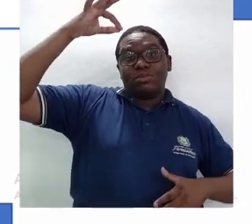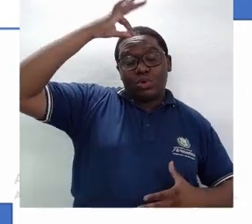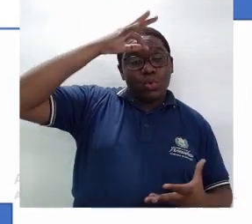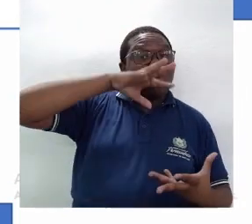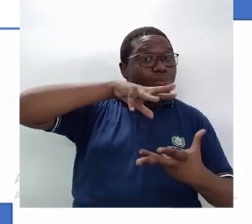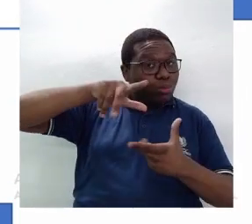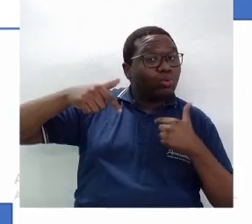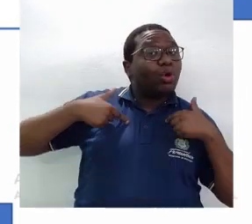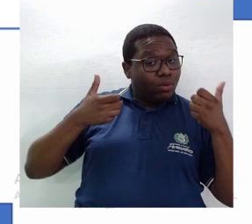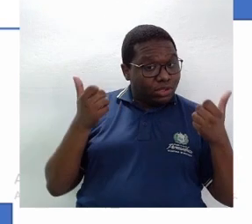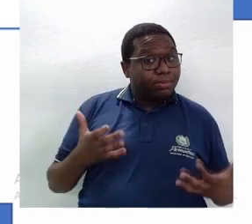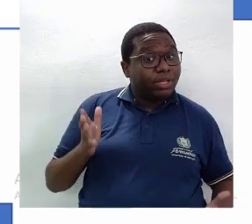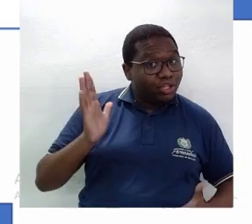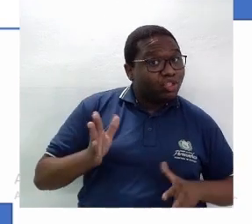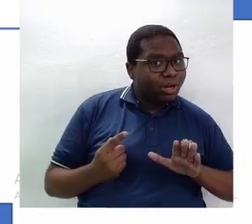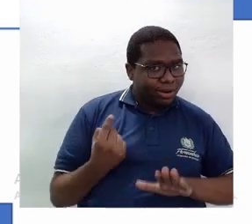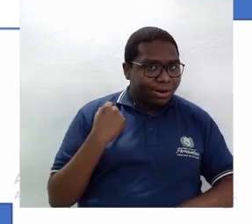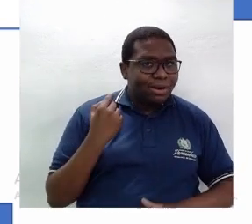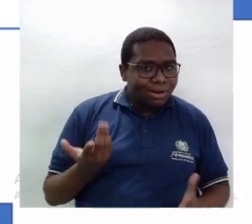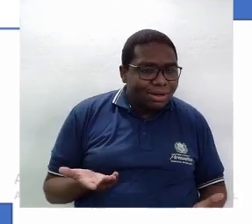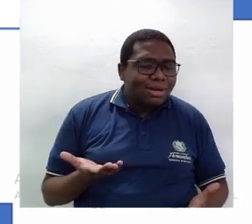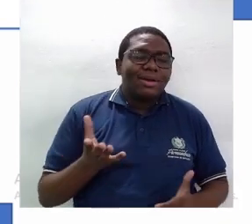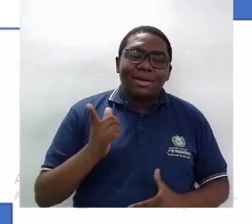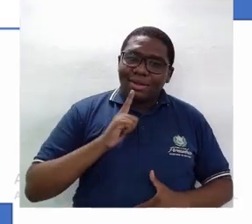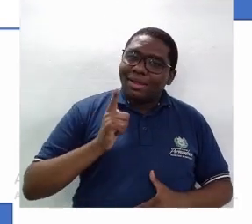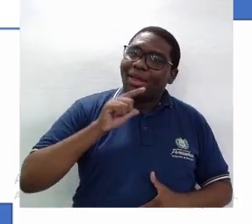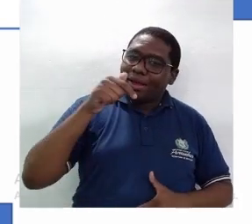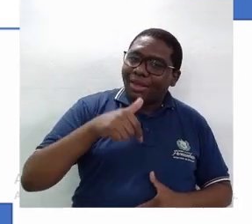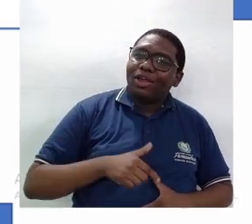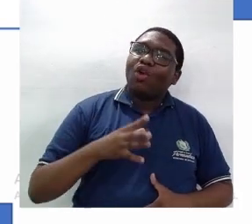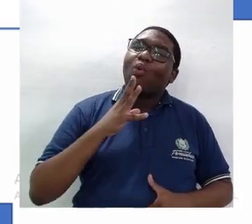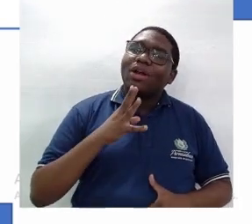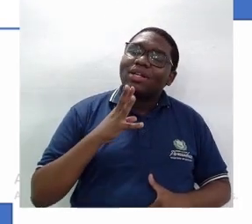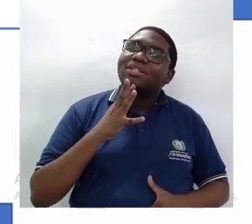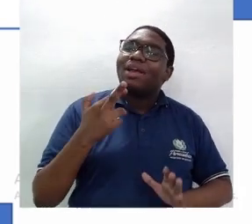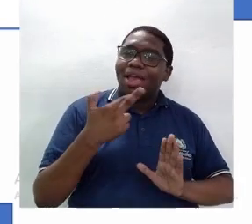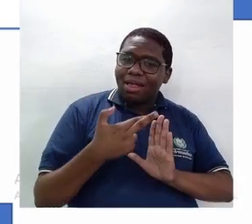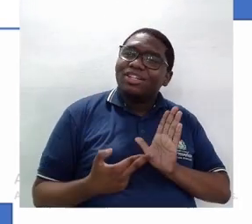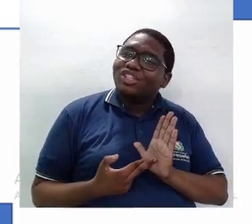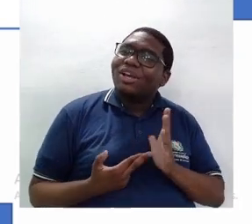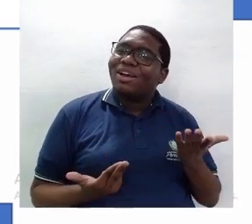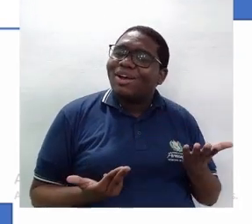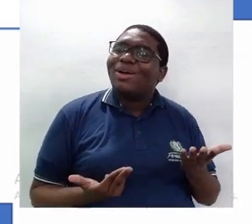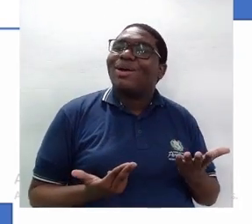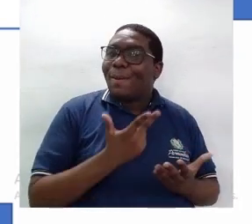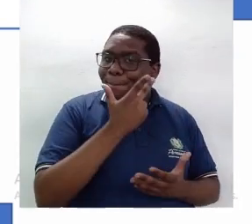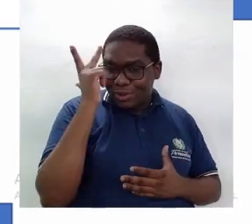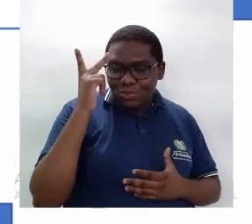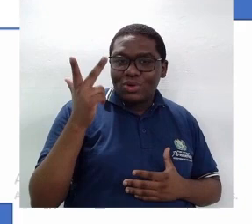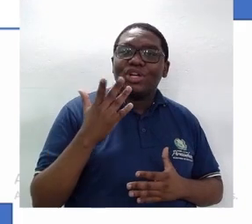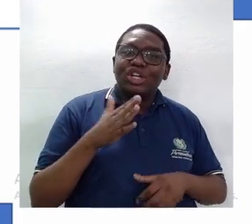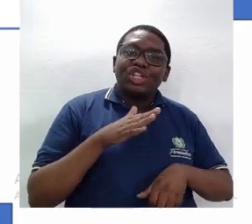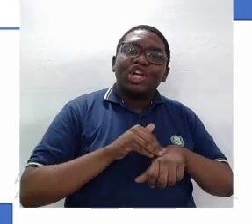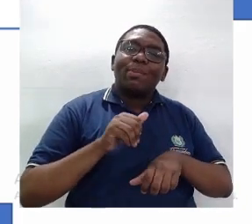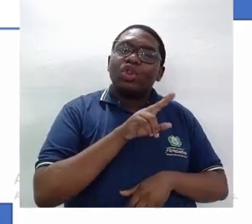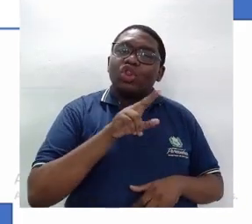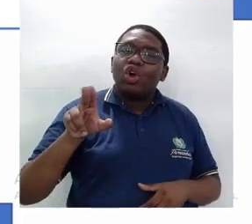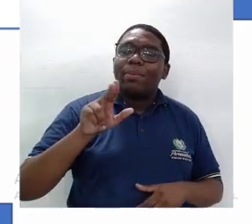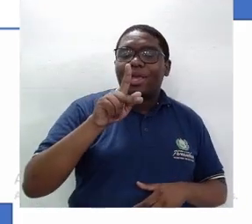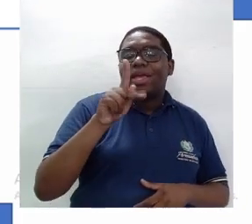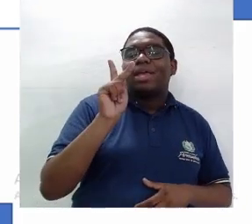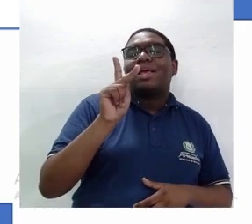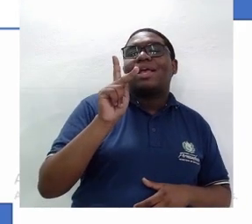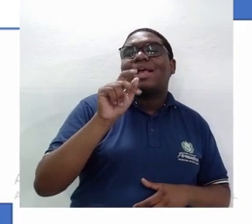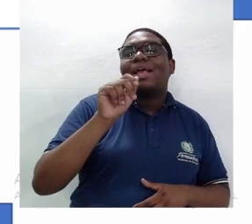falei. A religião também é conhecida aqui com o nome do seu fundador. Muitos a chamam de kardecismo, em homenagem a